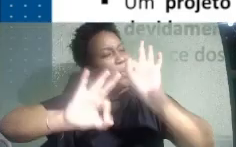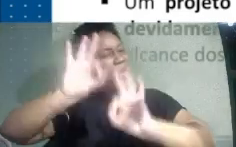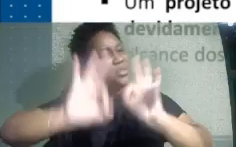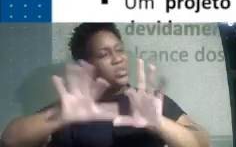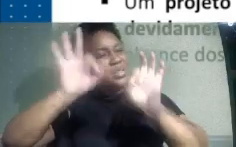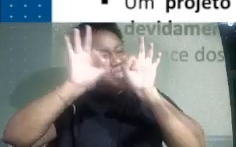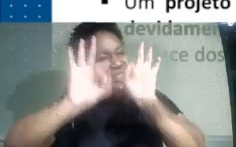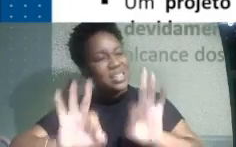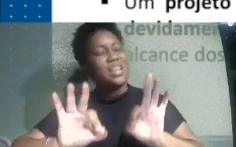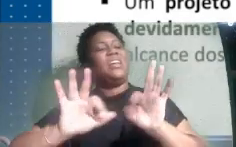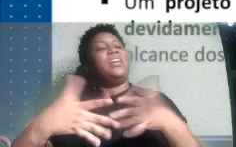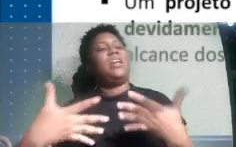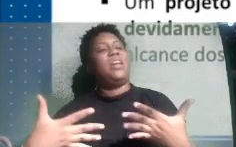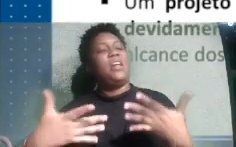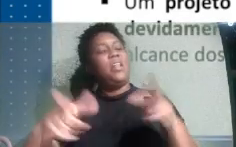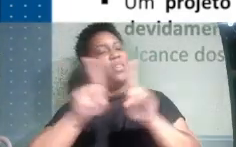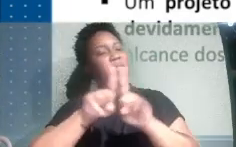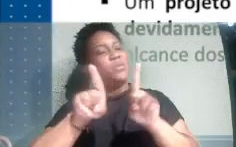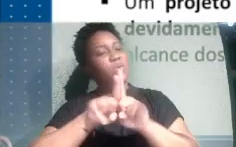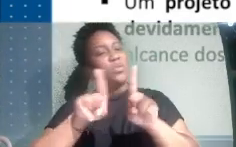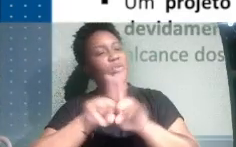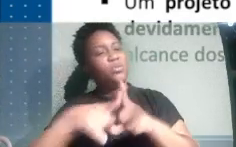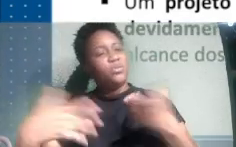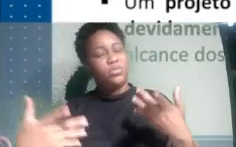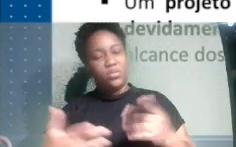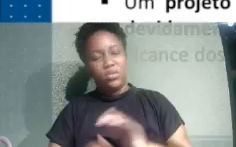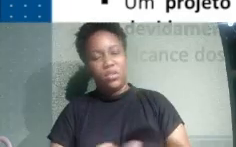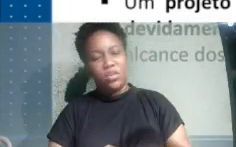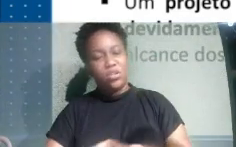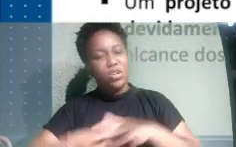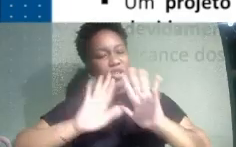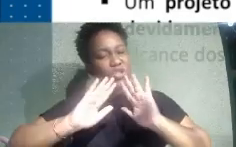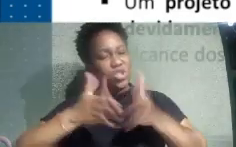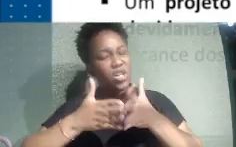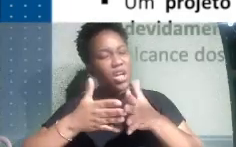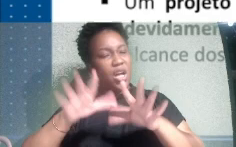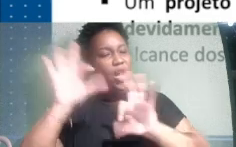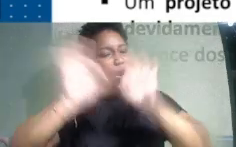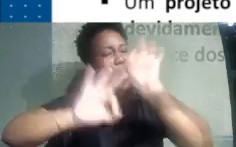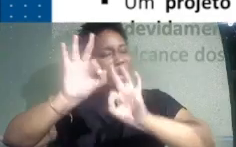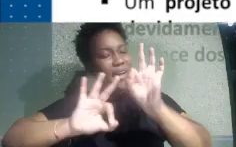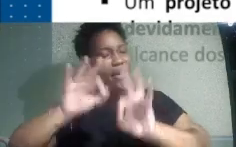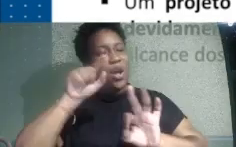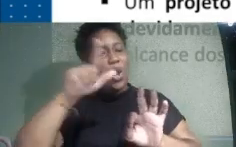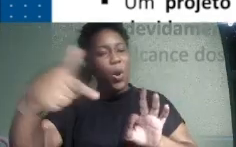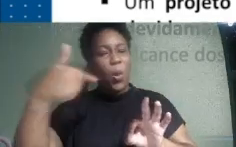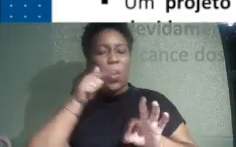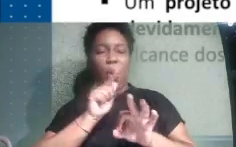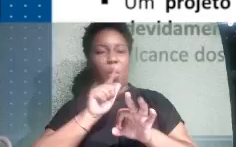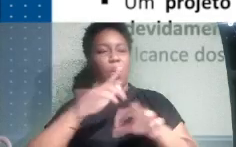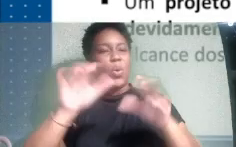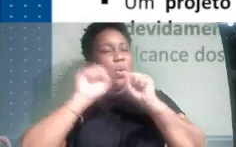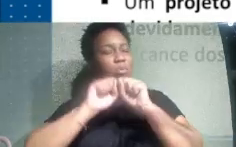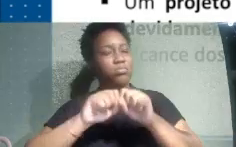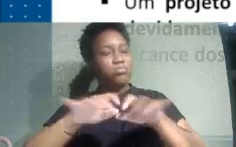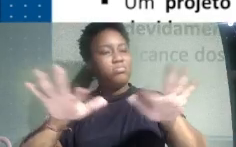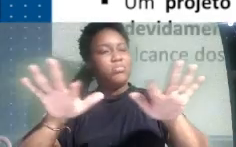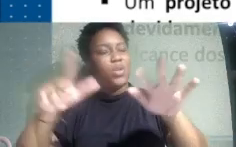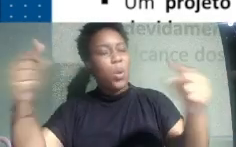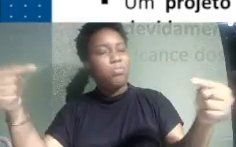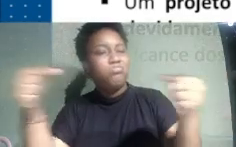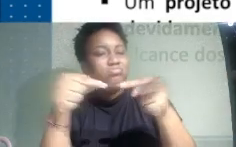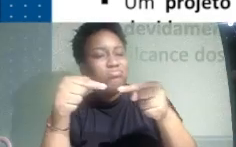adequado, bem dimensionado e devidamente calculado é o que garante o alcance dos objetivos de